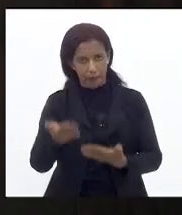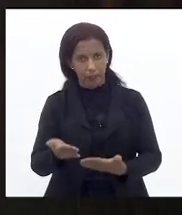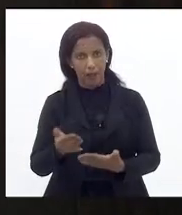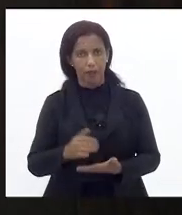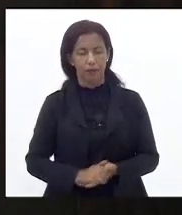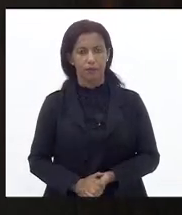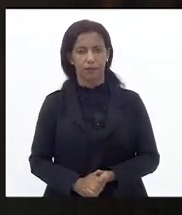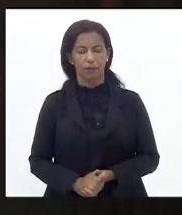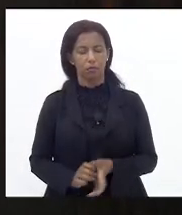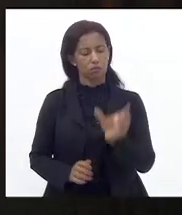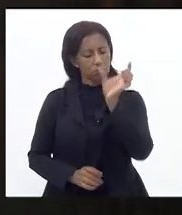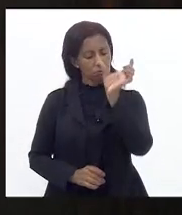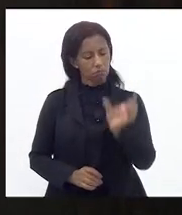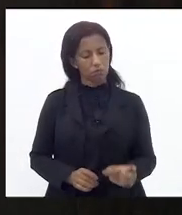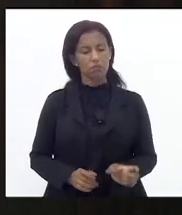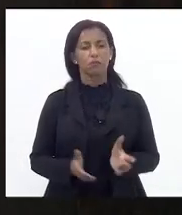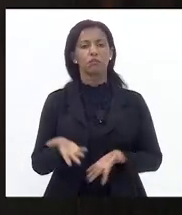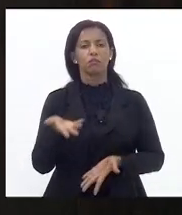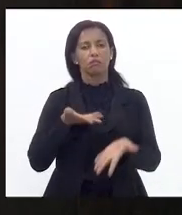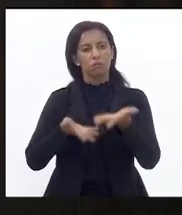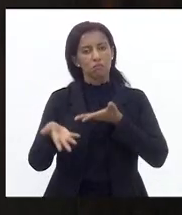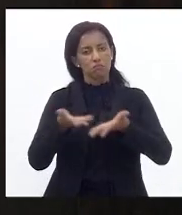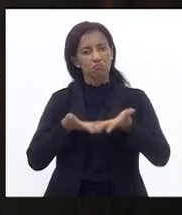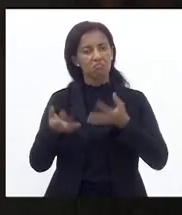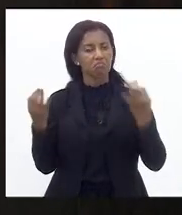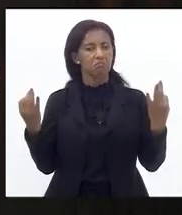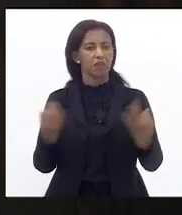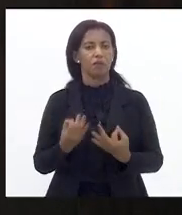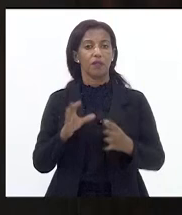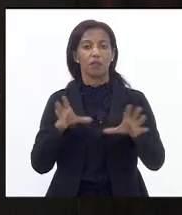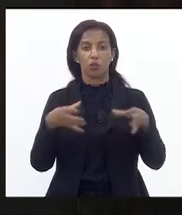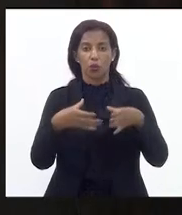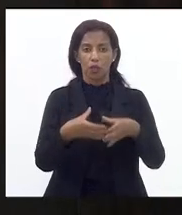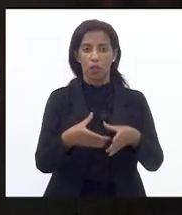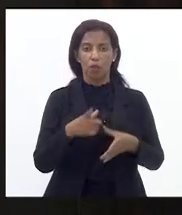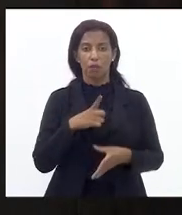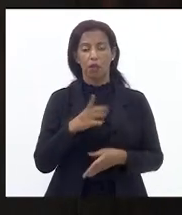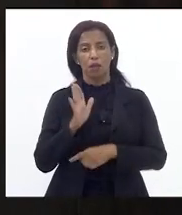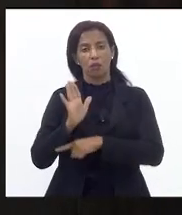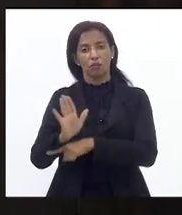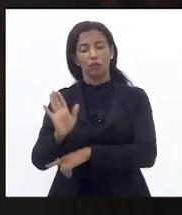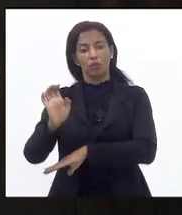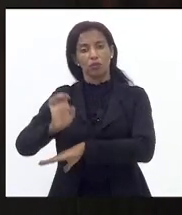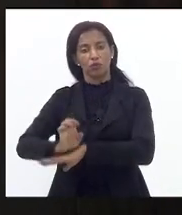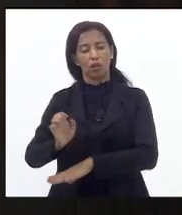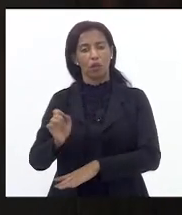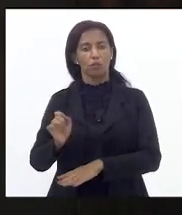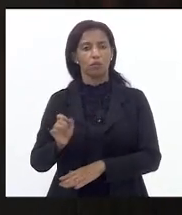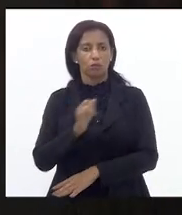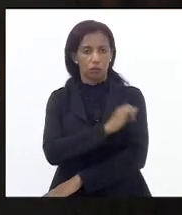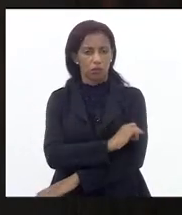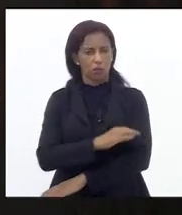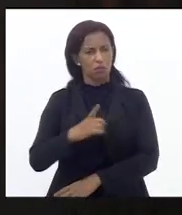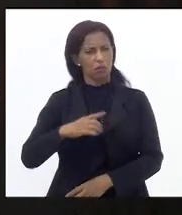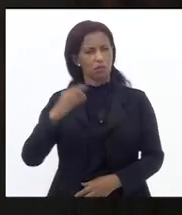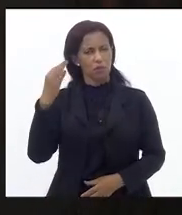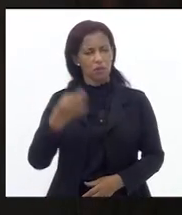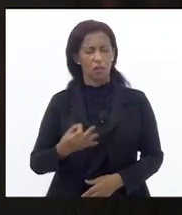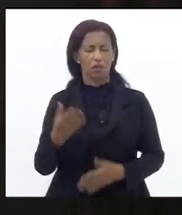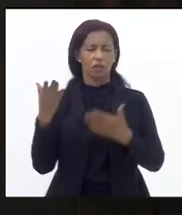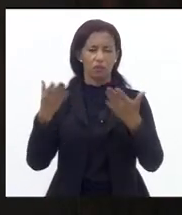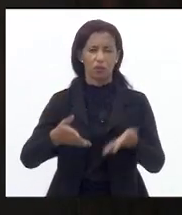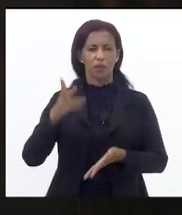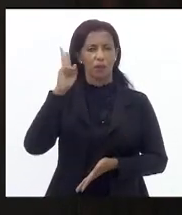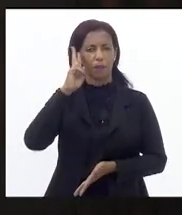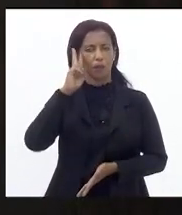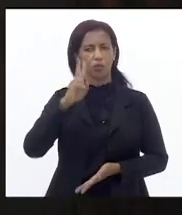obrigado pela Impecável colaboração e você e sua equipe têm feito ao estado do Rio de Janeiro eu tenho certeza entraram para a história